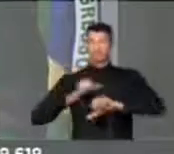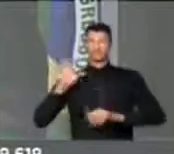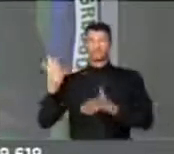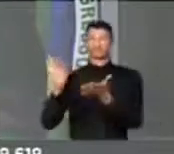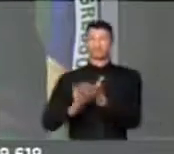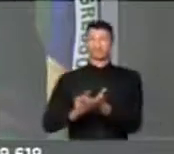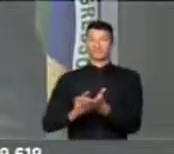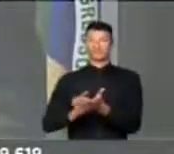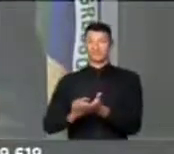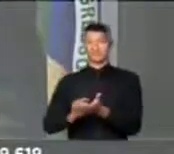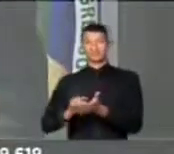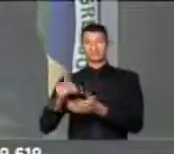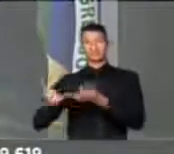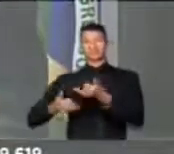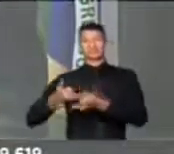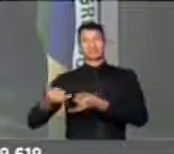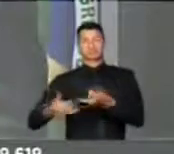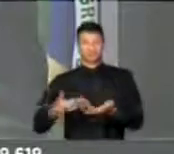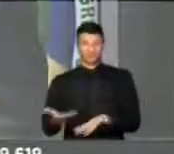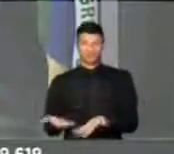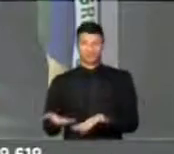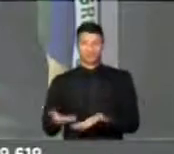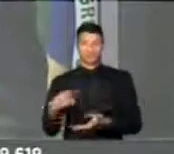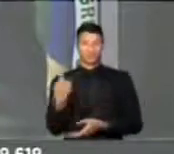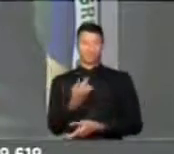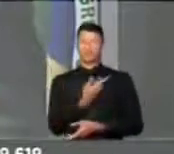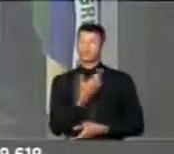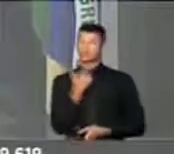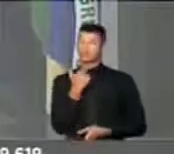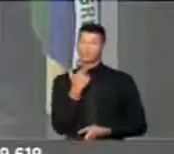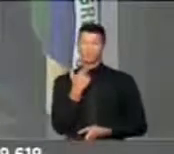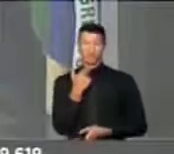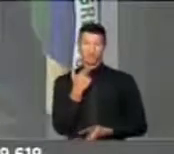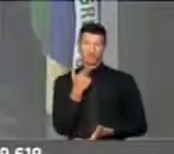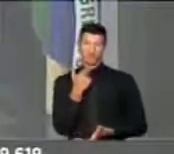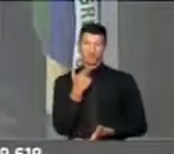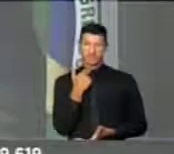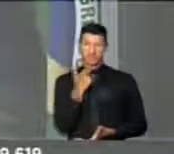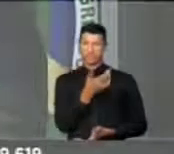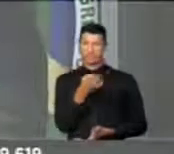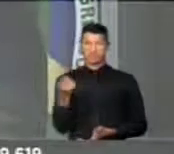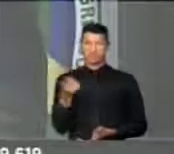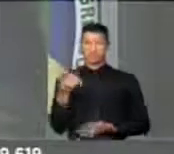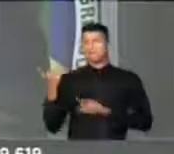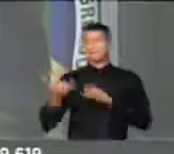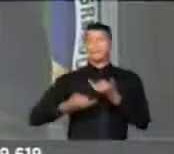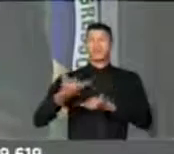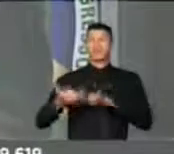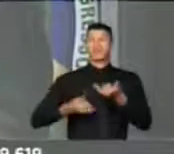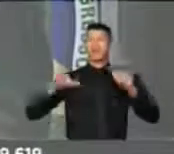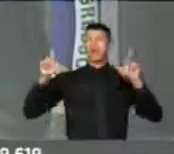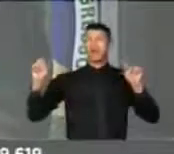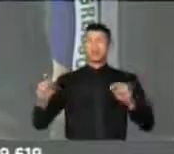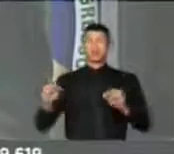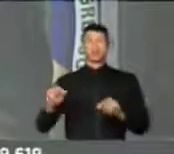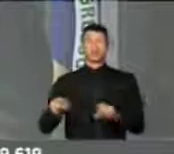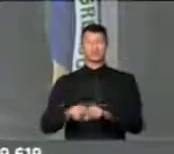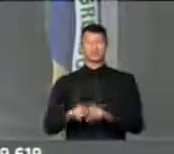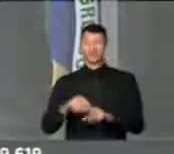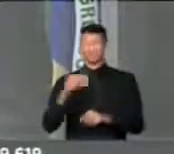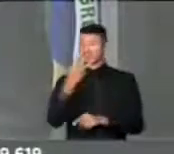verdadeira viúva porcina. Nós não podemos, meus caros companheiros, brincar com isso. Esses